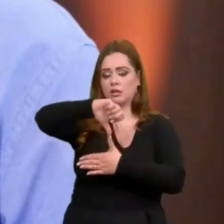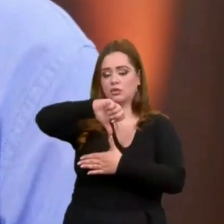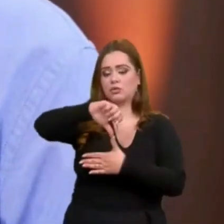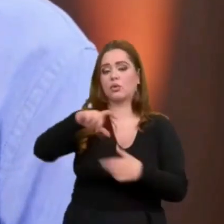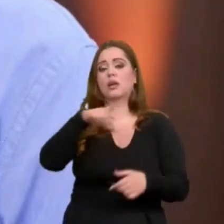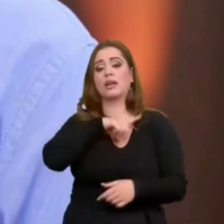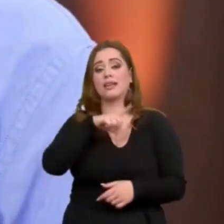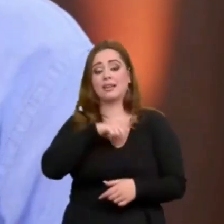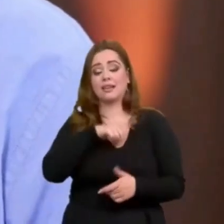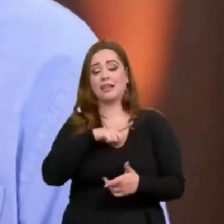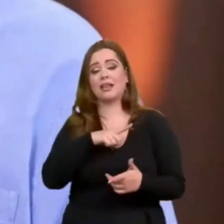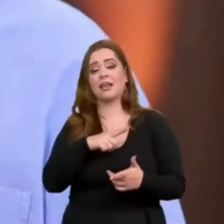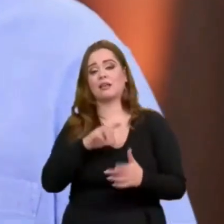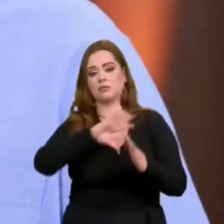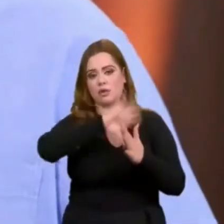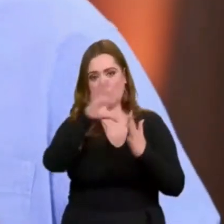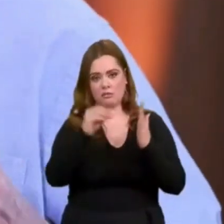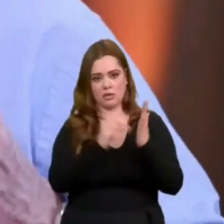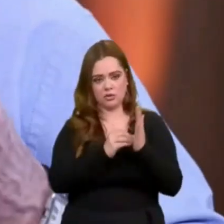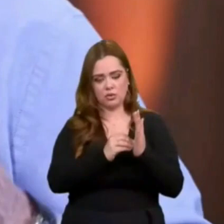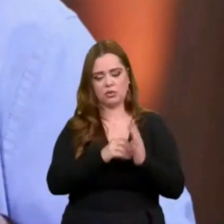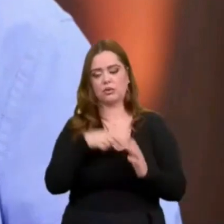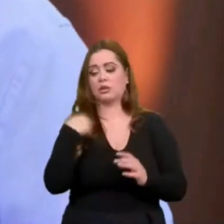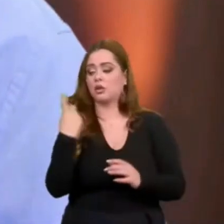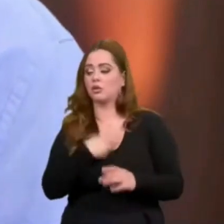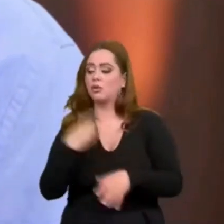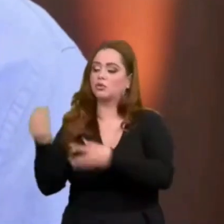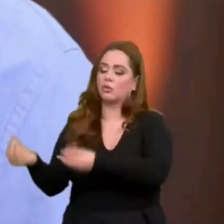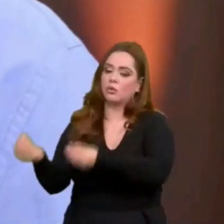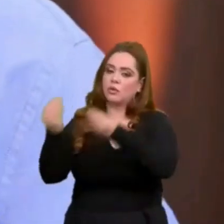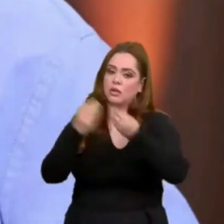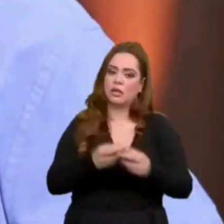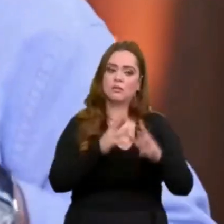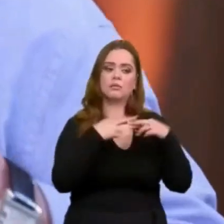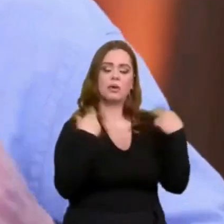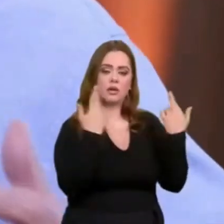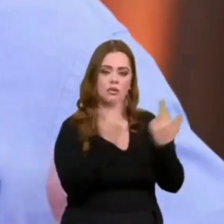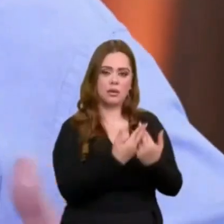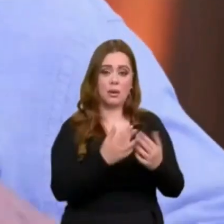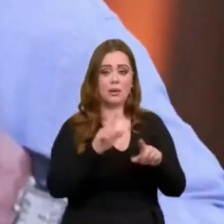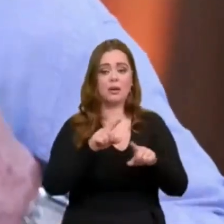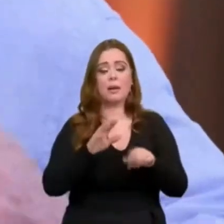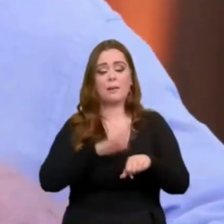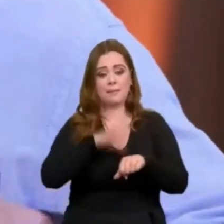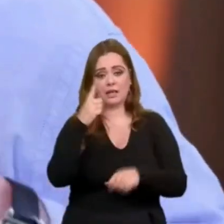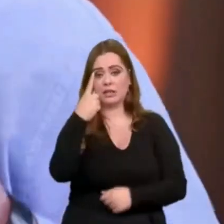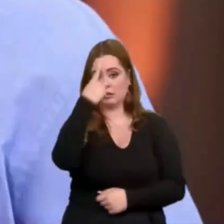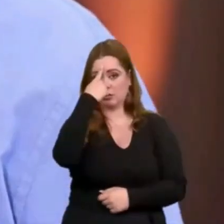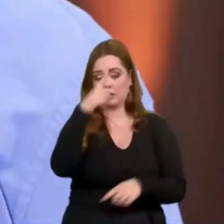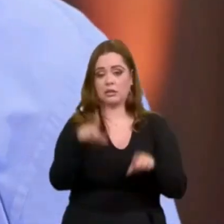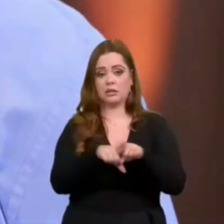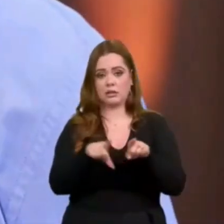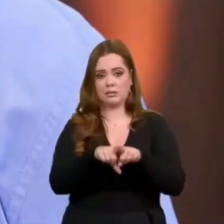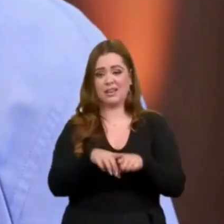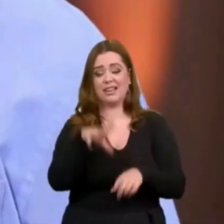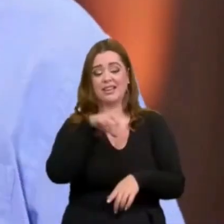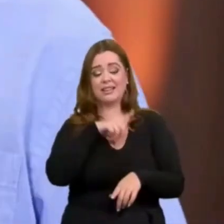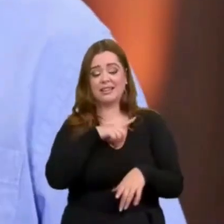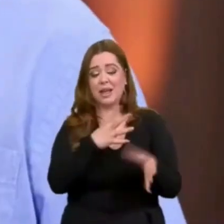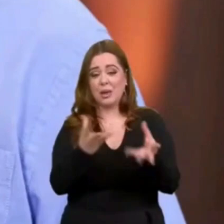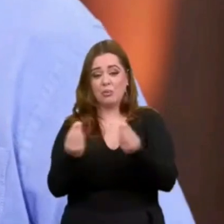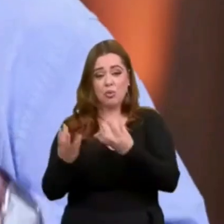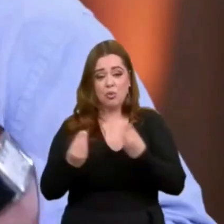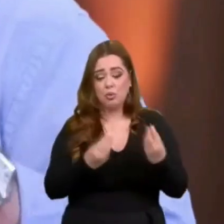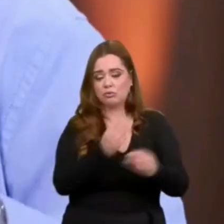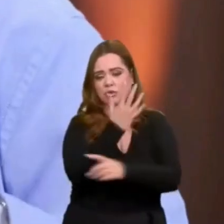os 2 Congos, que nós convidamos para vir na reunião, mais a Indonésia, são os países que têm muita reserva de floresta.